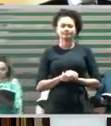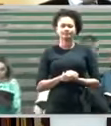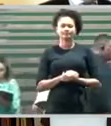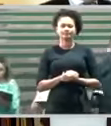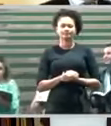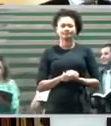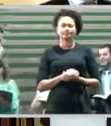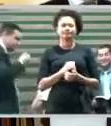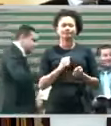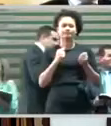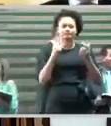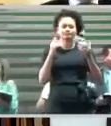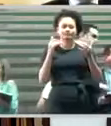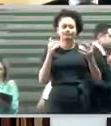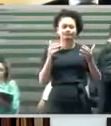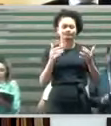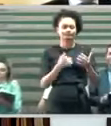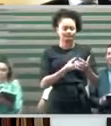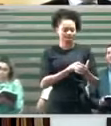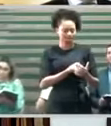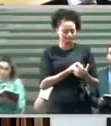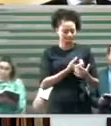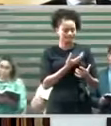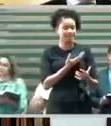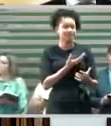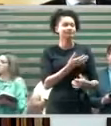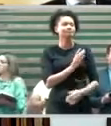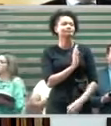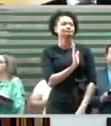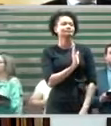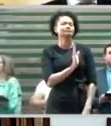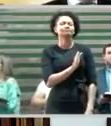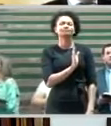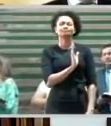para falar o que está no meu coração, no meu espírito.